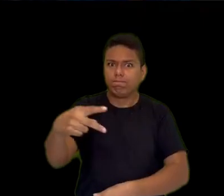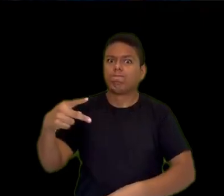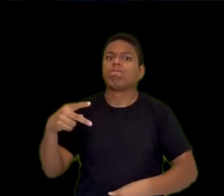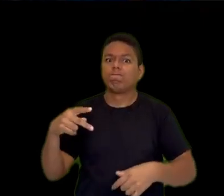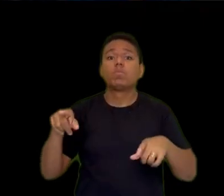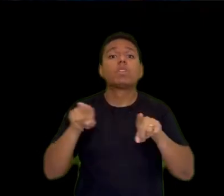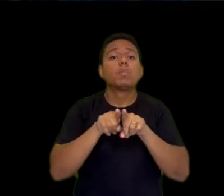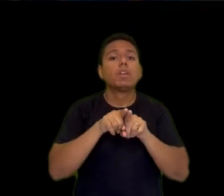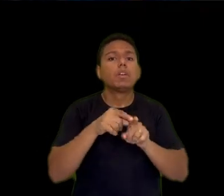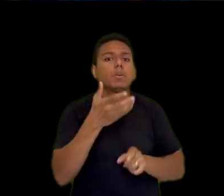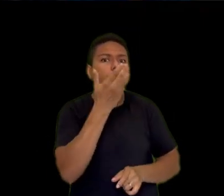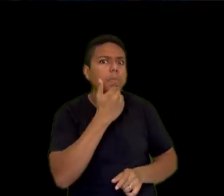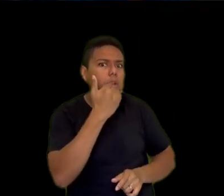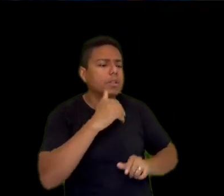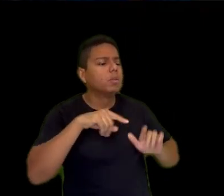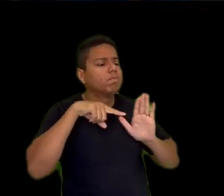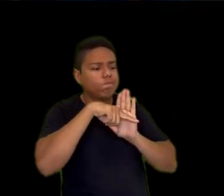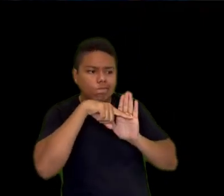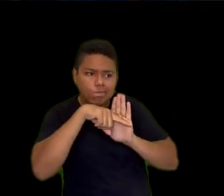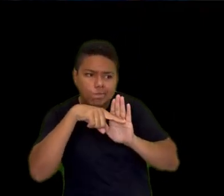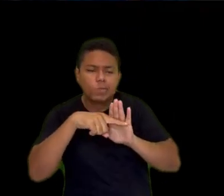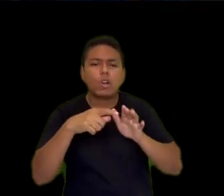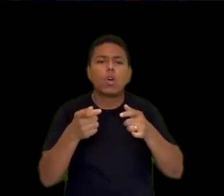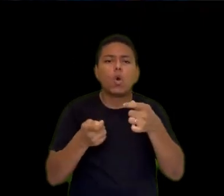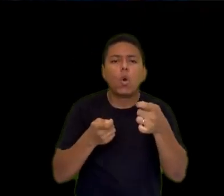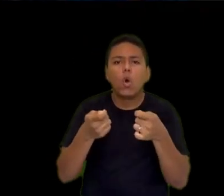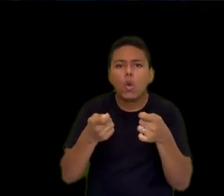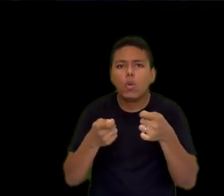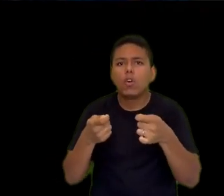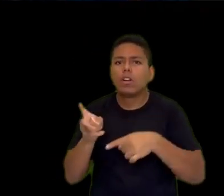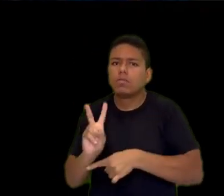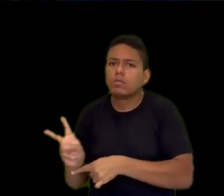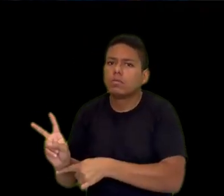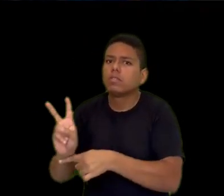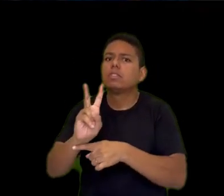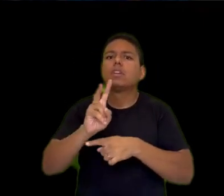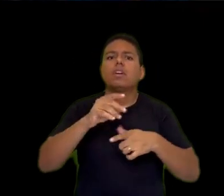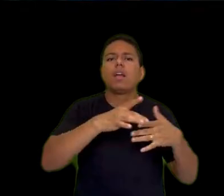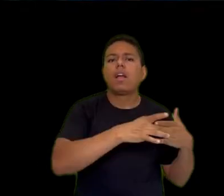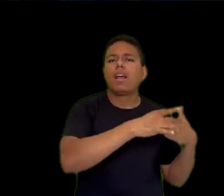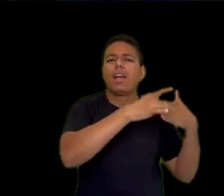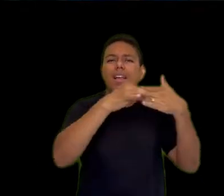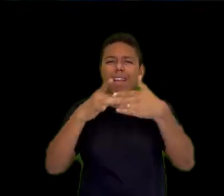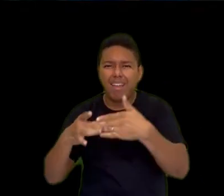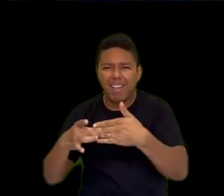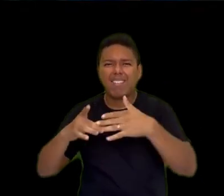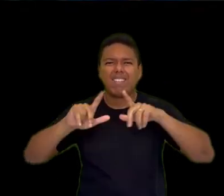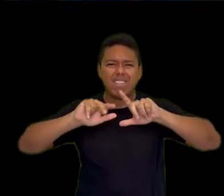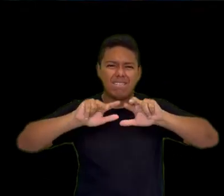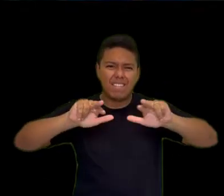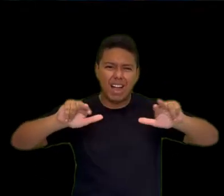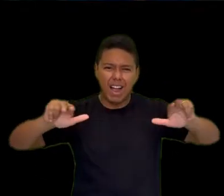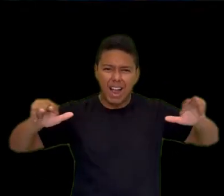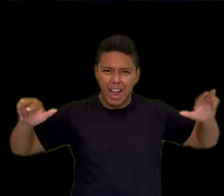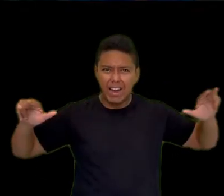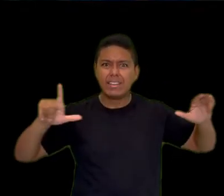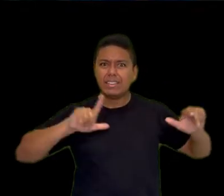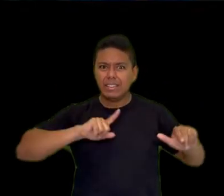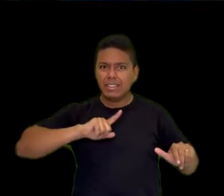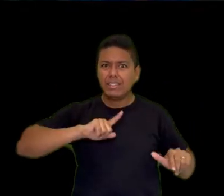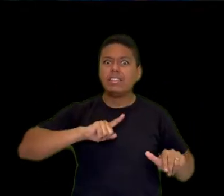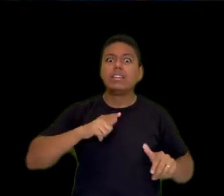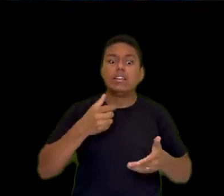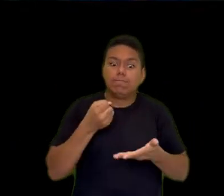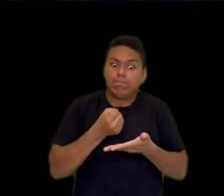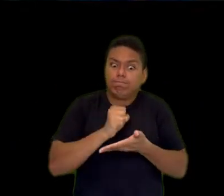da produção, transporte, guarda e utilização de substâncias e produtos psicoativos, tóxicos e radiativos, colaborar na